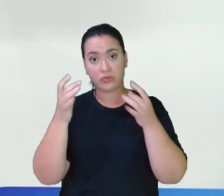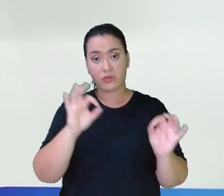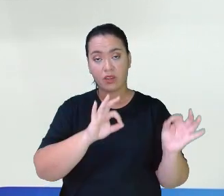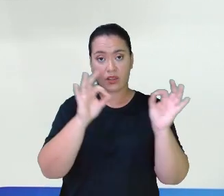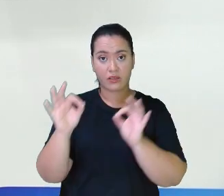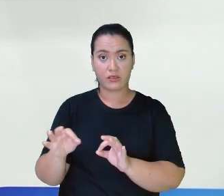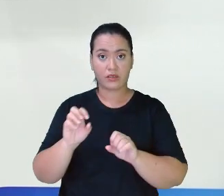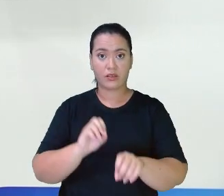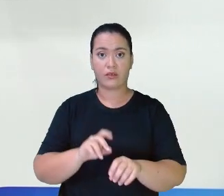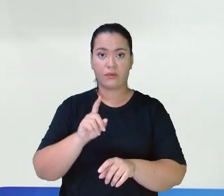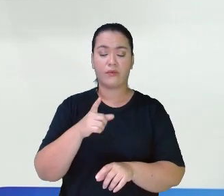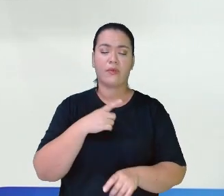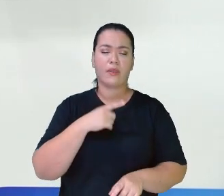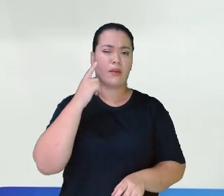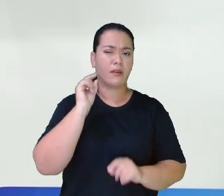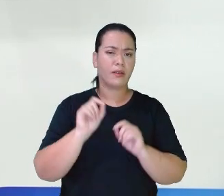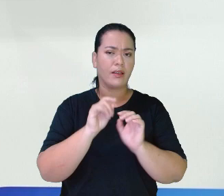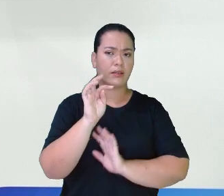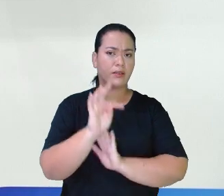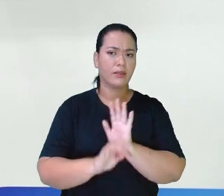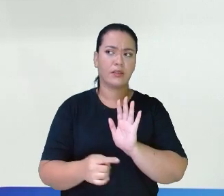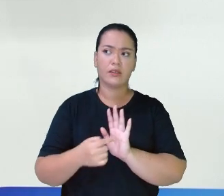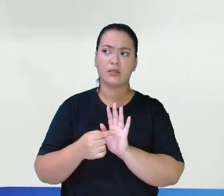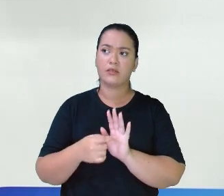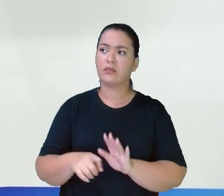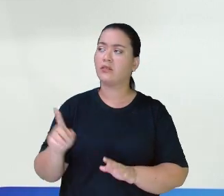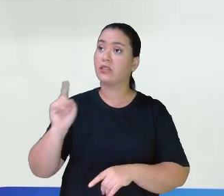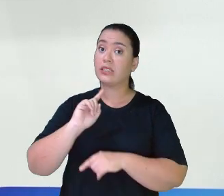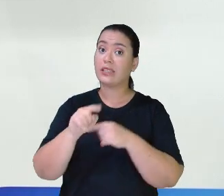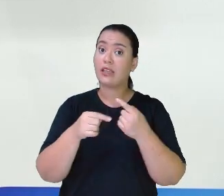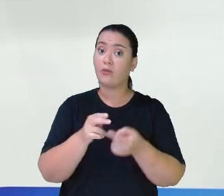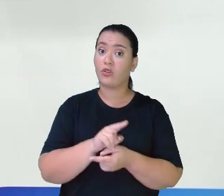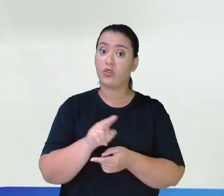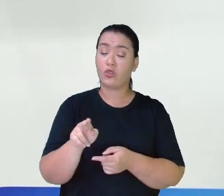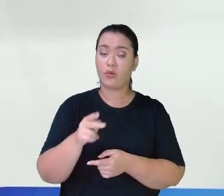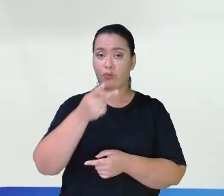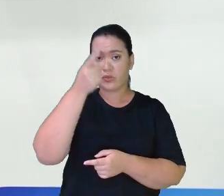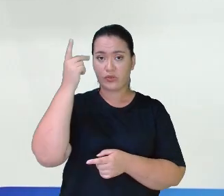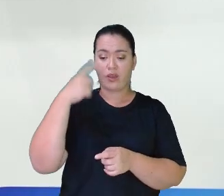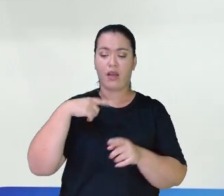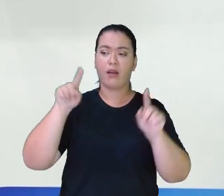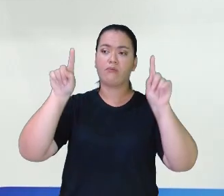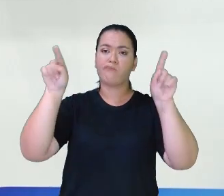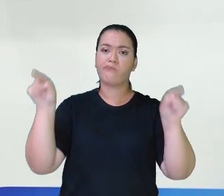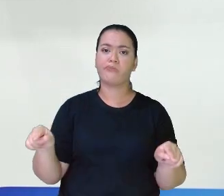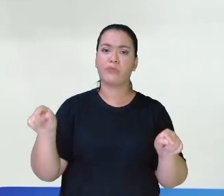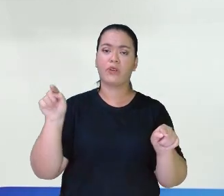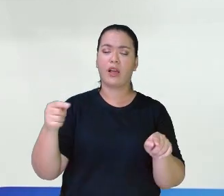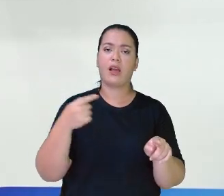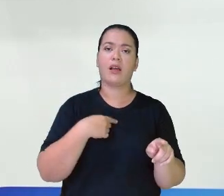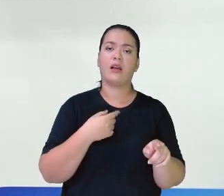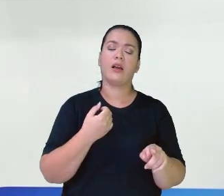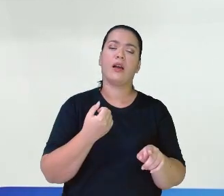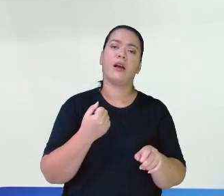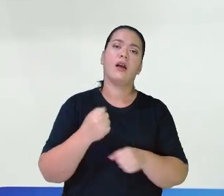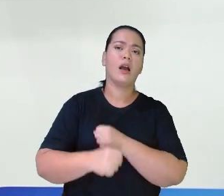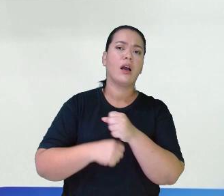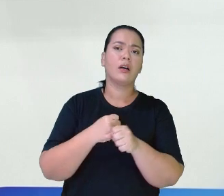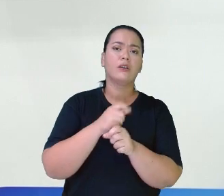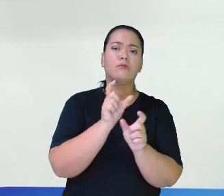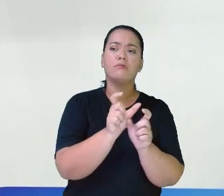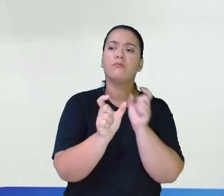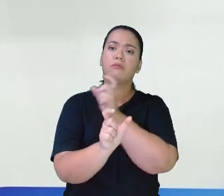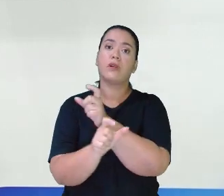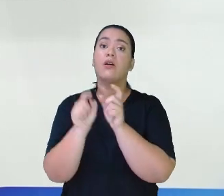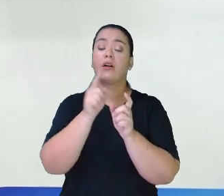à aula. Sempre que você lê um texto e depois do nome da pessoa está entre parênteses anos, 2 anos, então